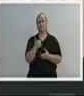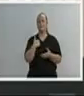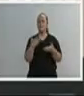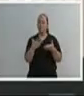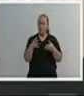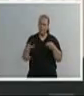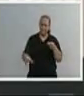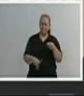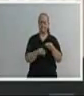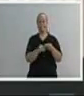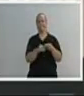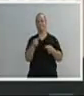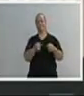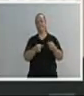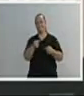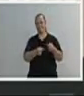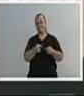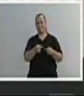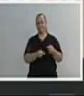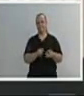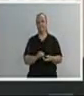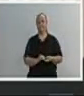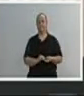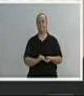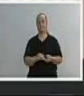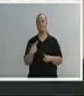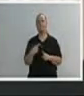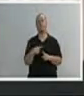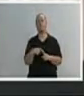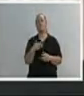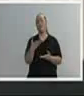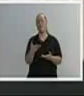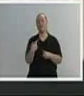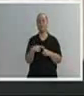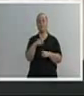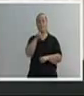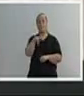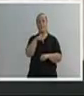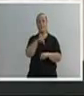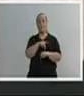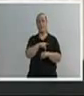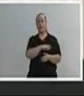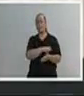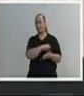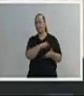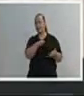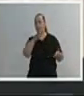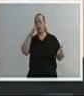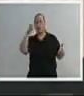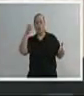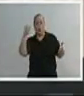debate. Na verdade, isso é reflexo de um país gigante, com legislações